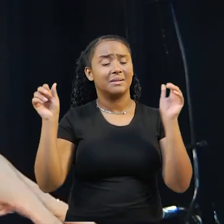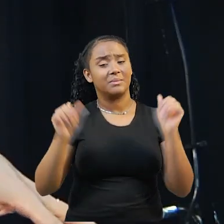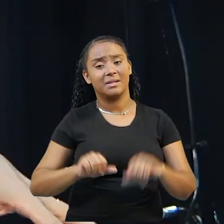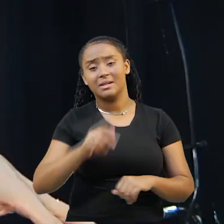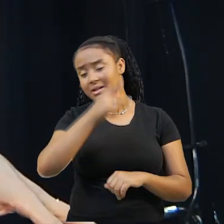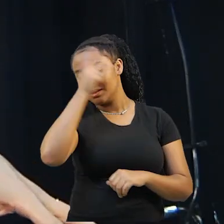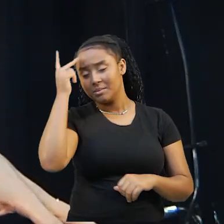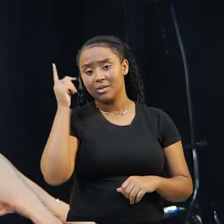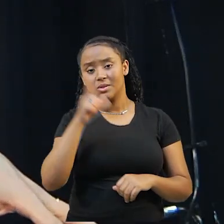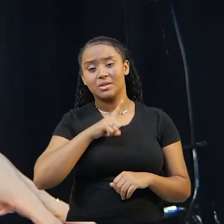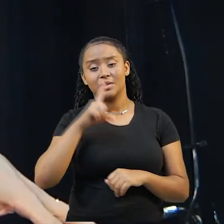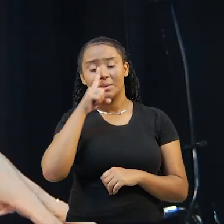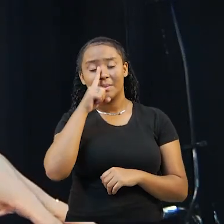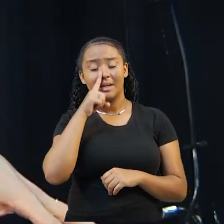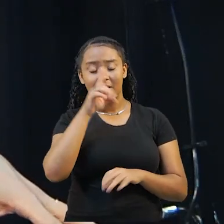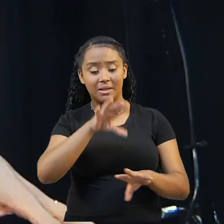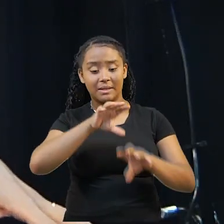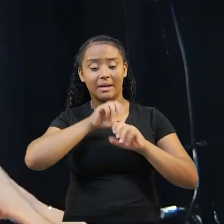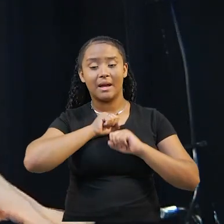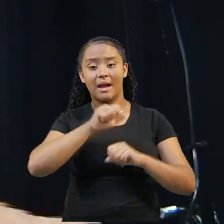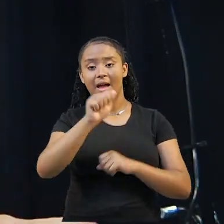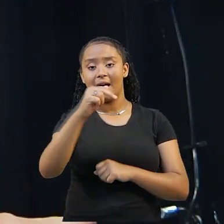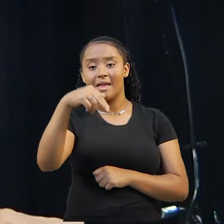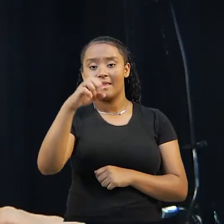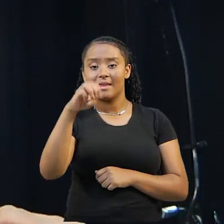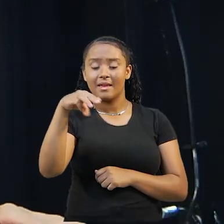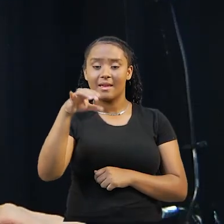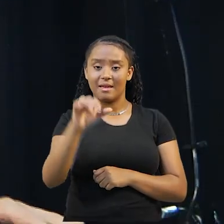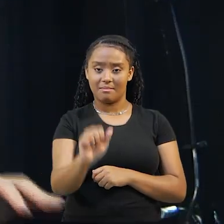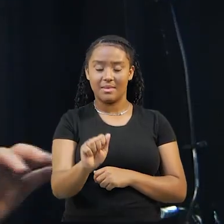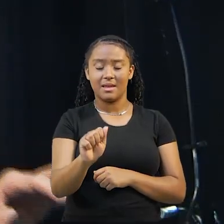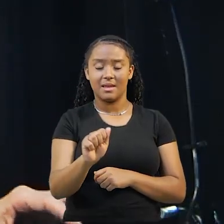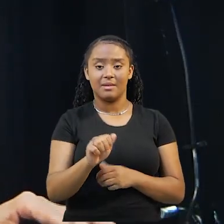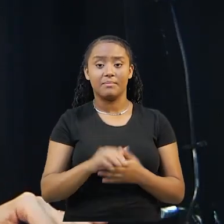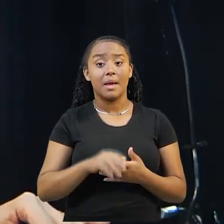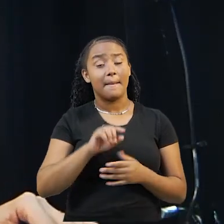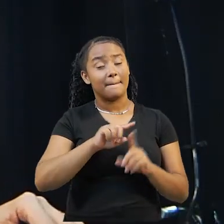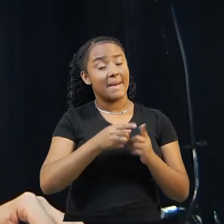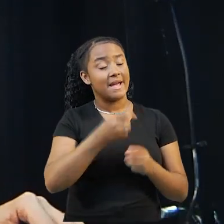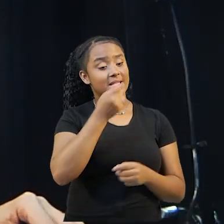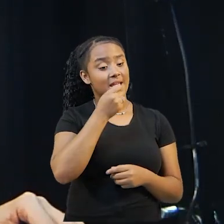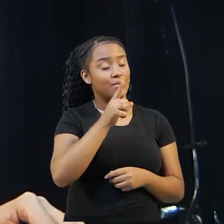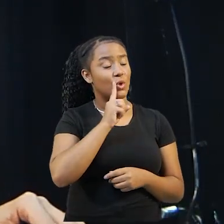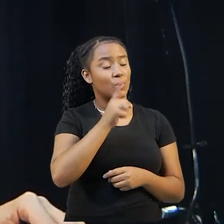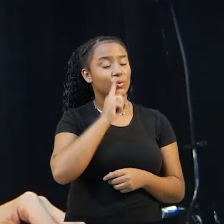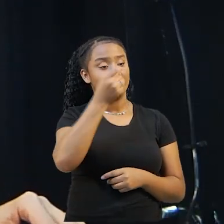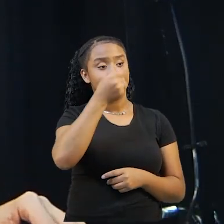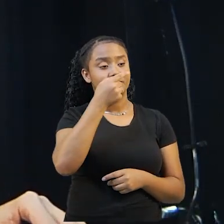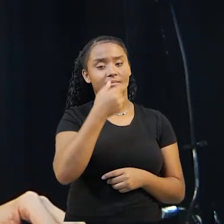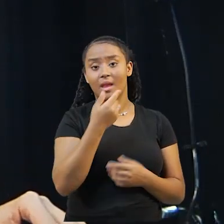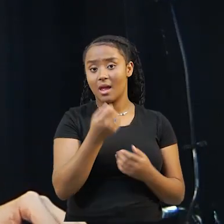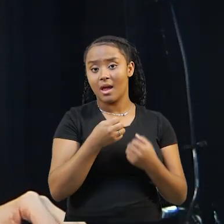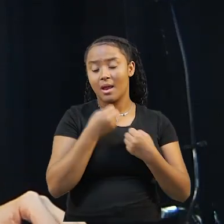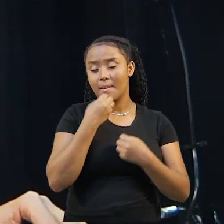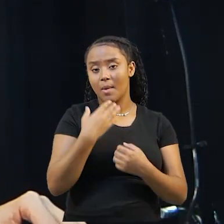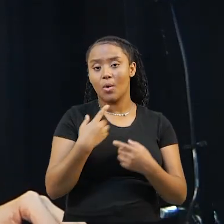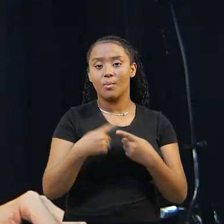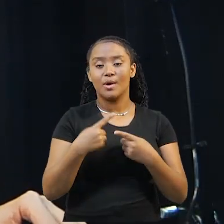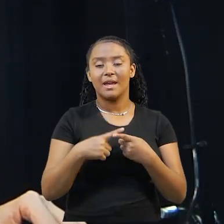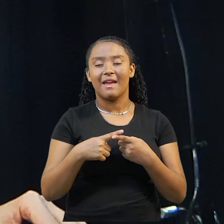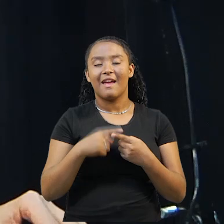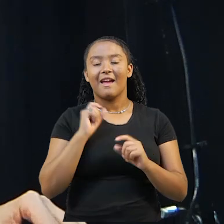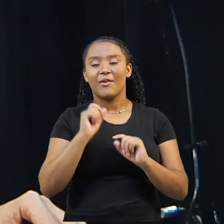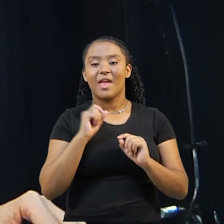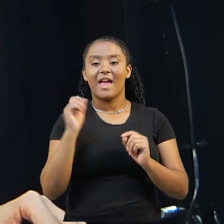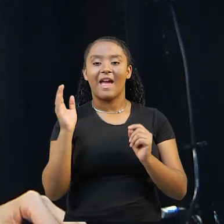saía pior. As crianças tinham mais risco de anemia quando tomavam a suplementação semanal do que a diária. Em parte porque,